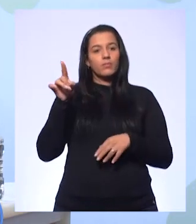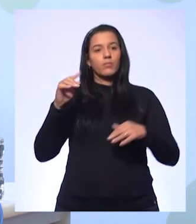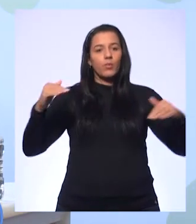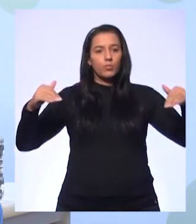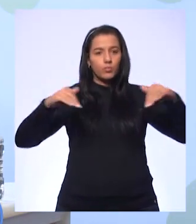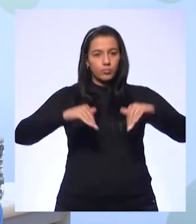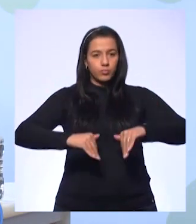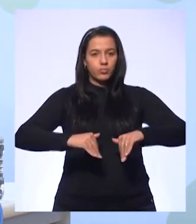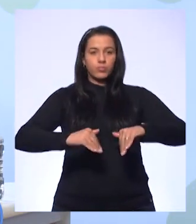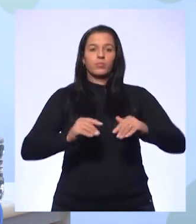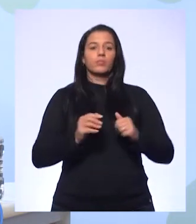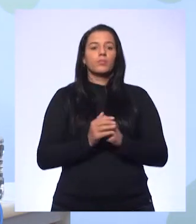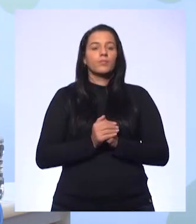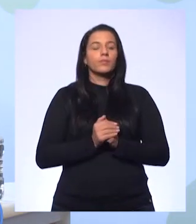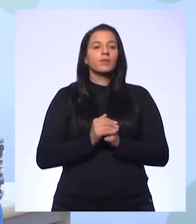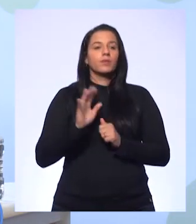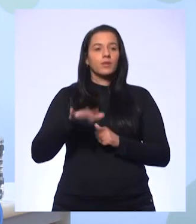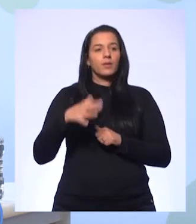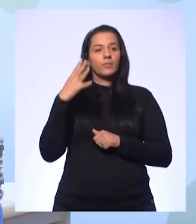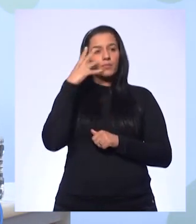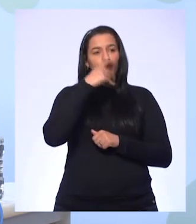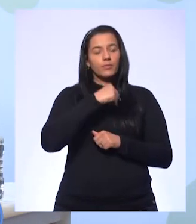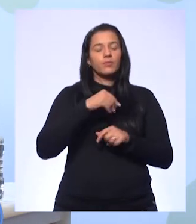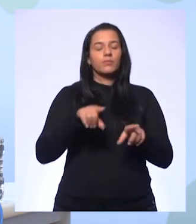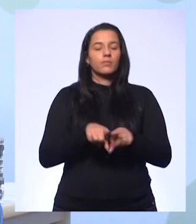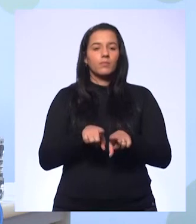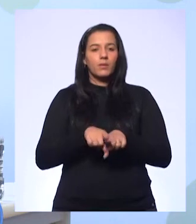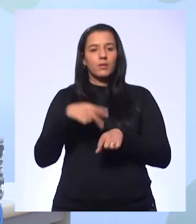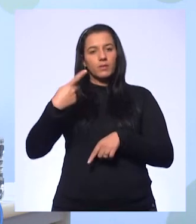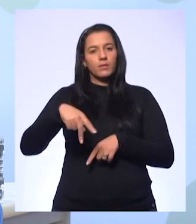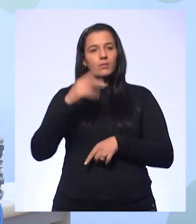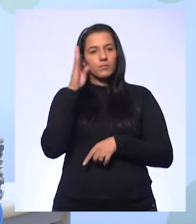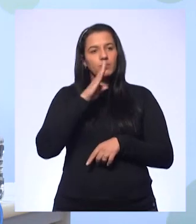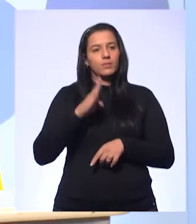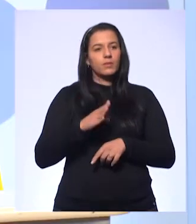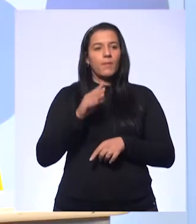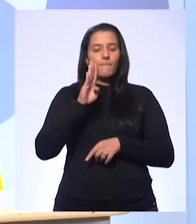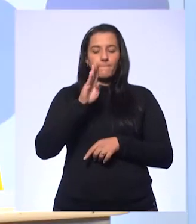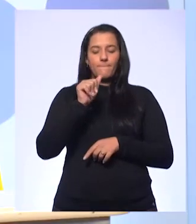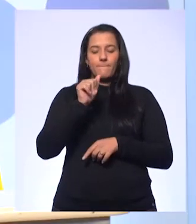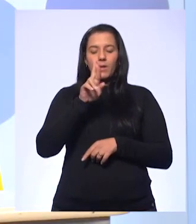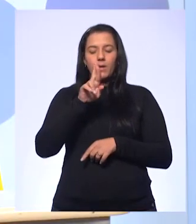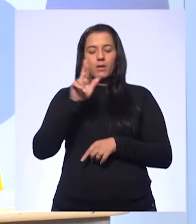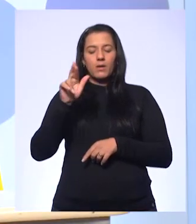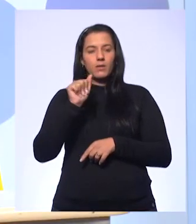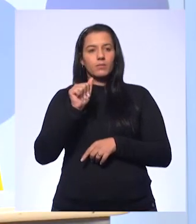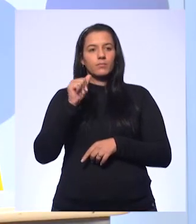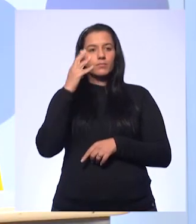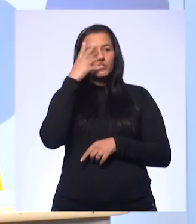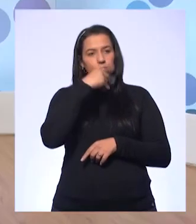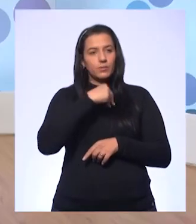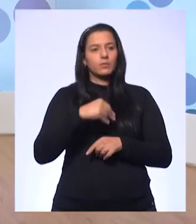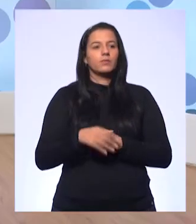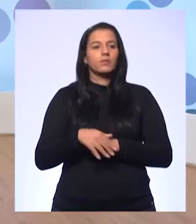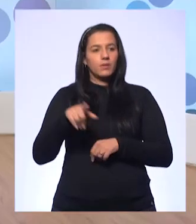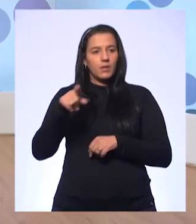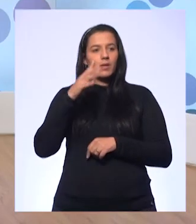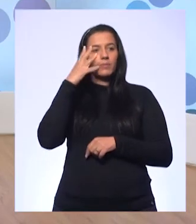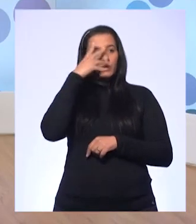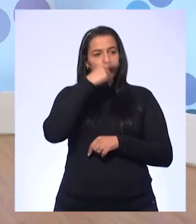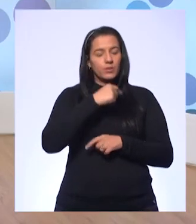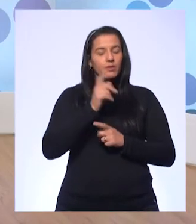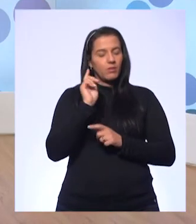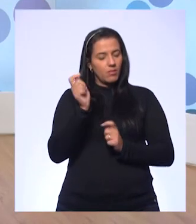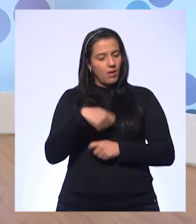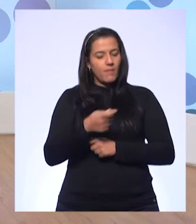Barra Bonita, né, que é muito bonito, já fui lá. Né, já foi lá, professora, em Barra Bonita? Não conheci. Muito bonito lá. Dá até para pescar